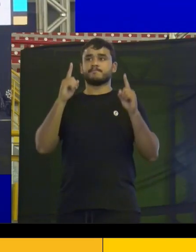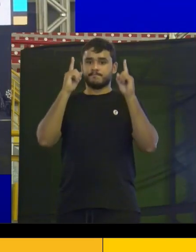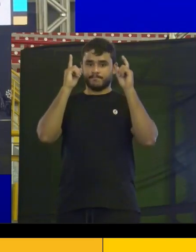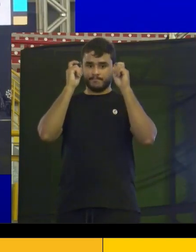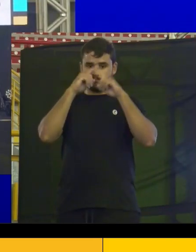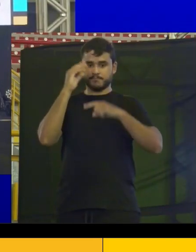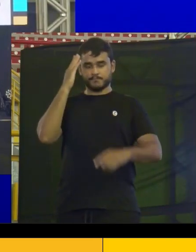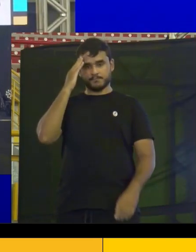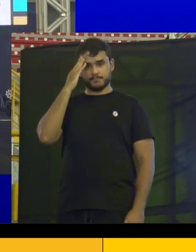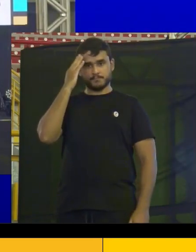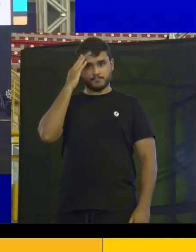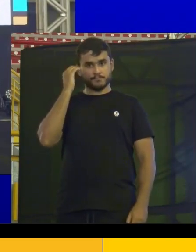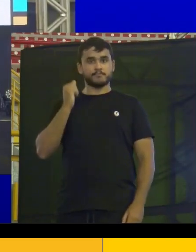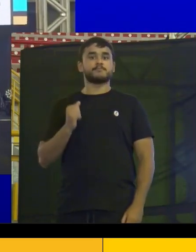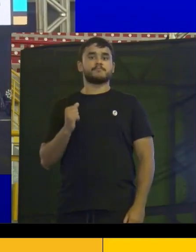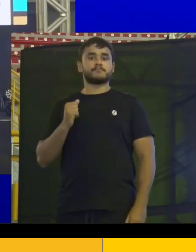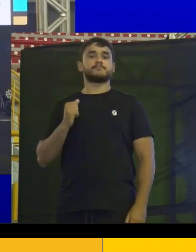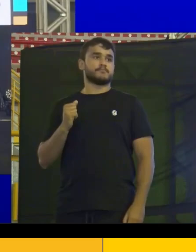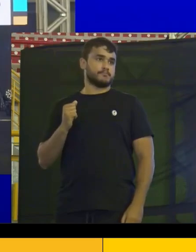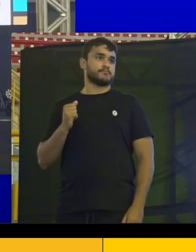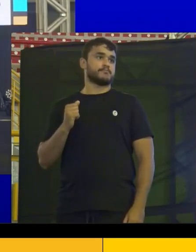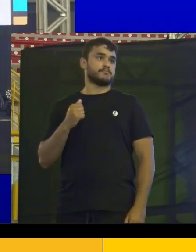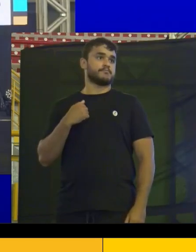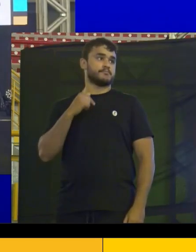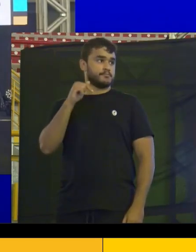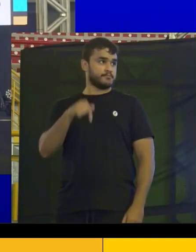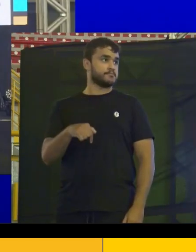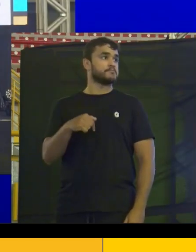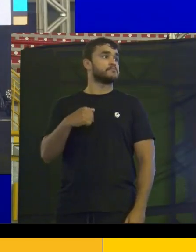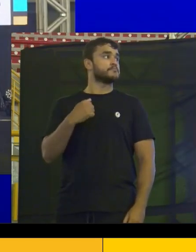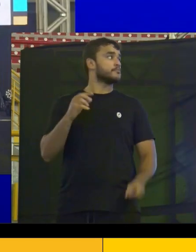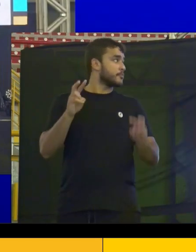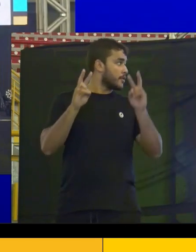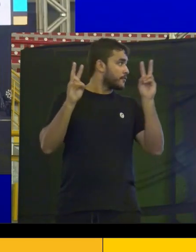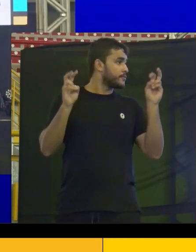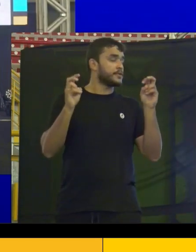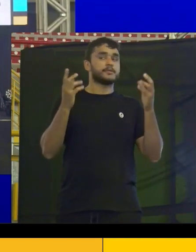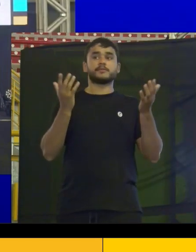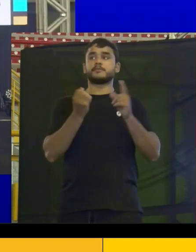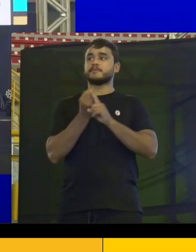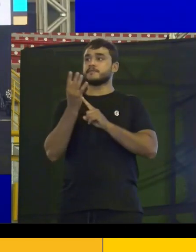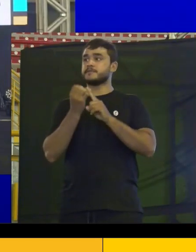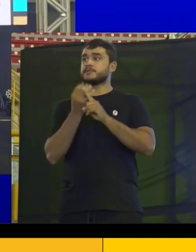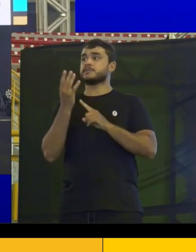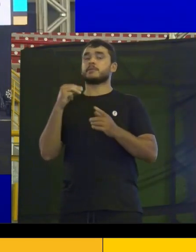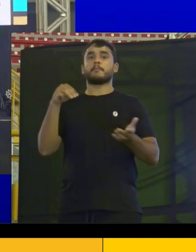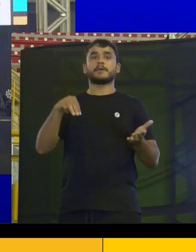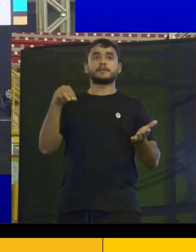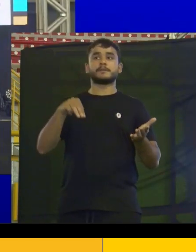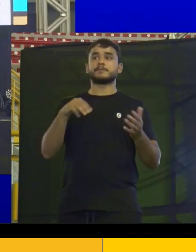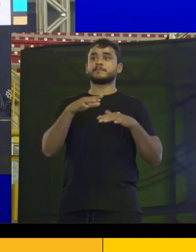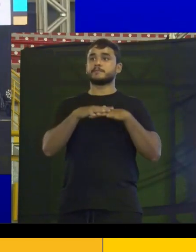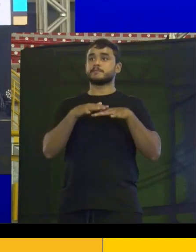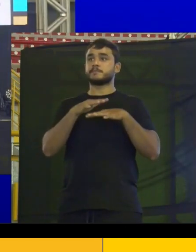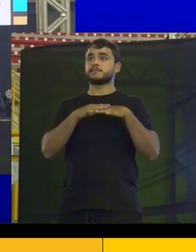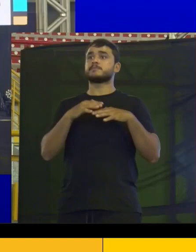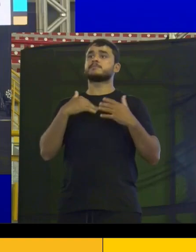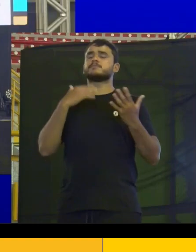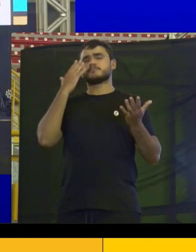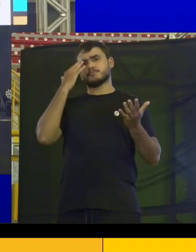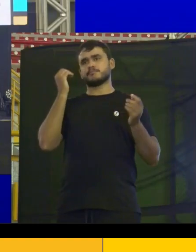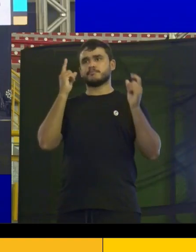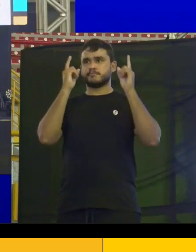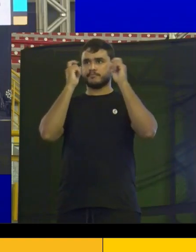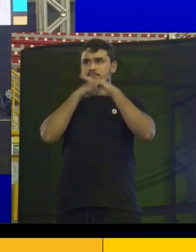difícil o nosso papel aqui. Falar de física e falar de matemática, nós temos essa dificuldade porque